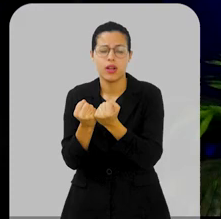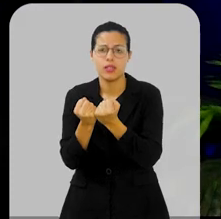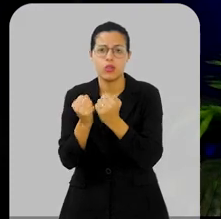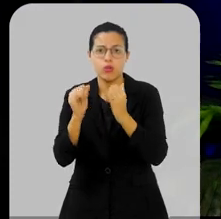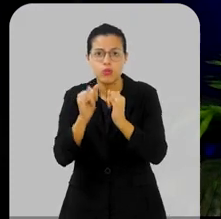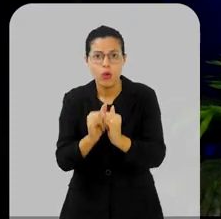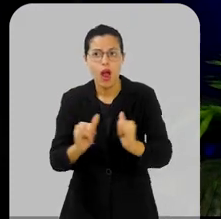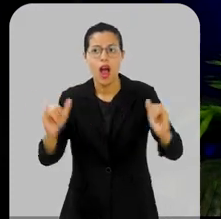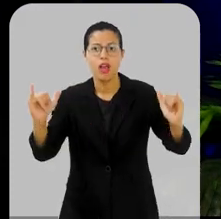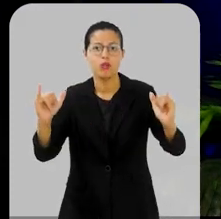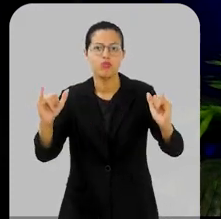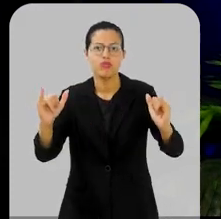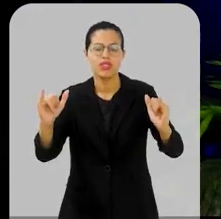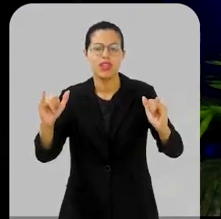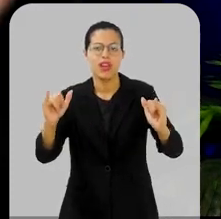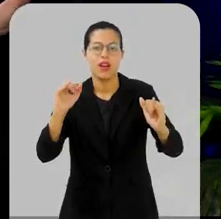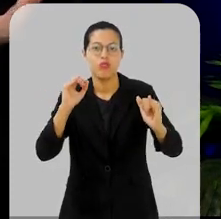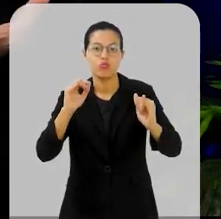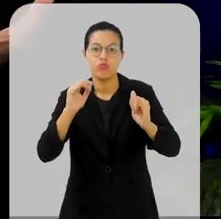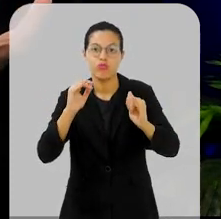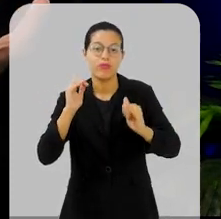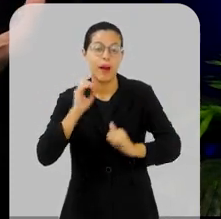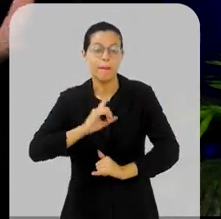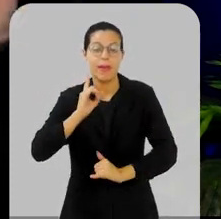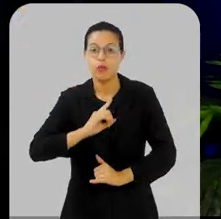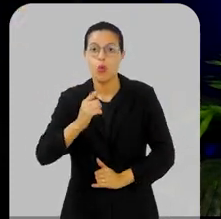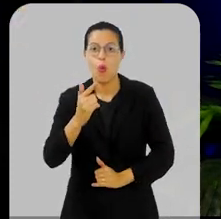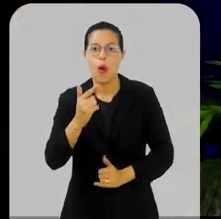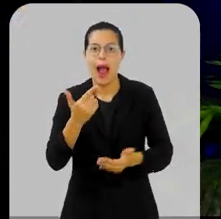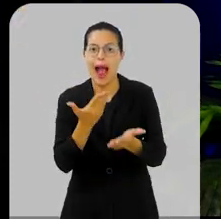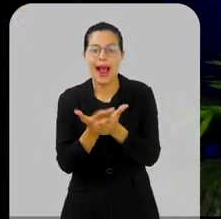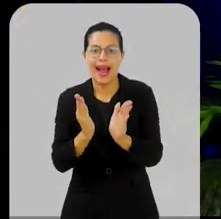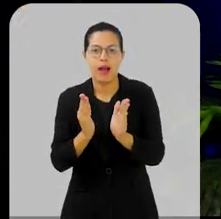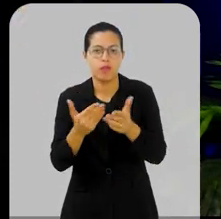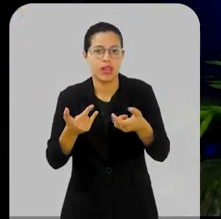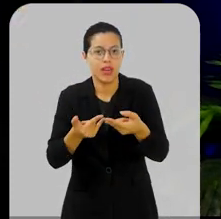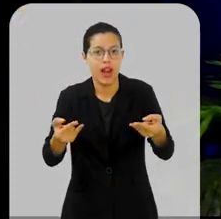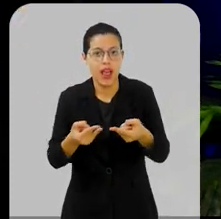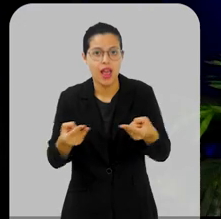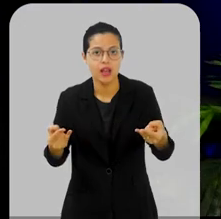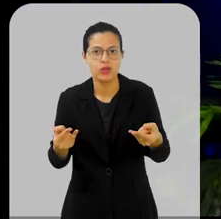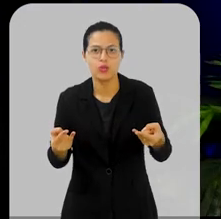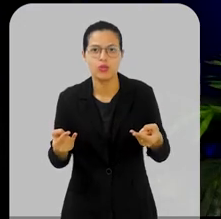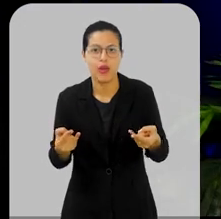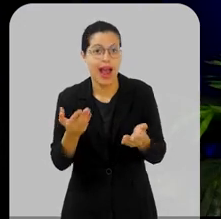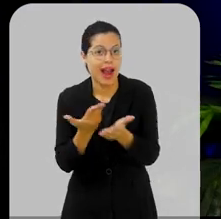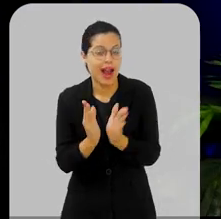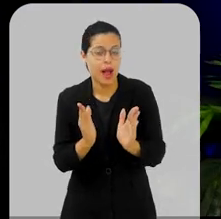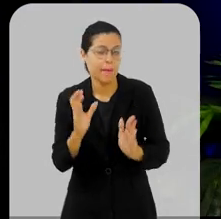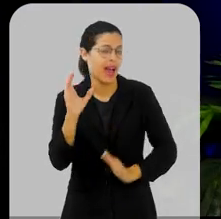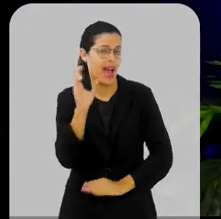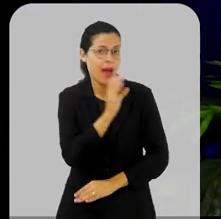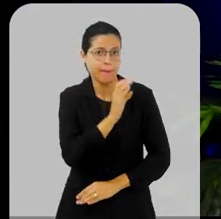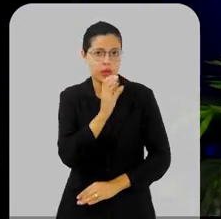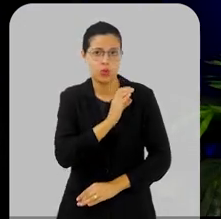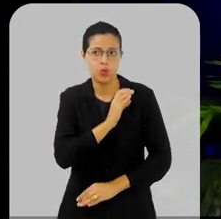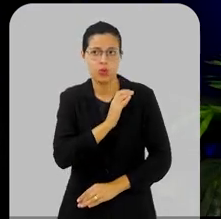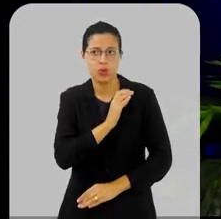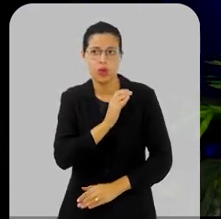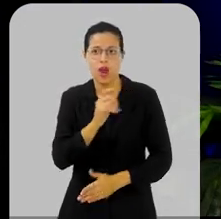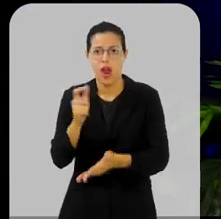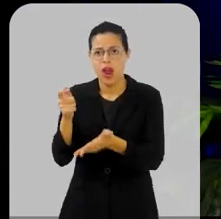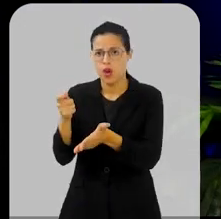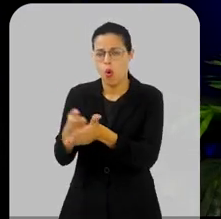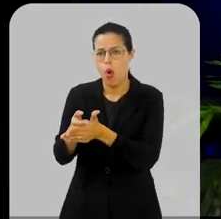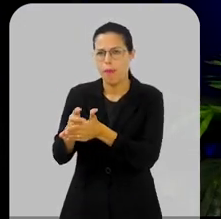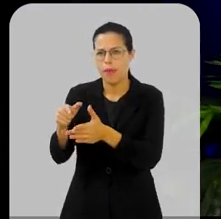anuncia o jogo do Flamengo, não tem mais ingresso. Com certeza. A cota parte do Flamengo acaba. Aí